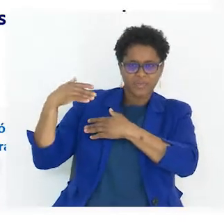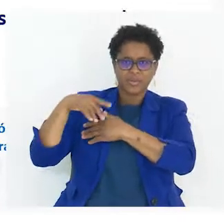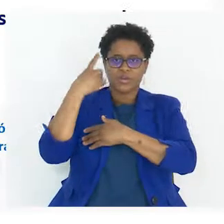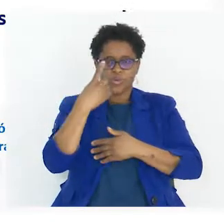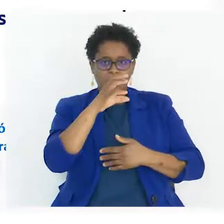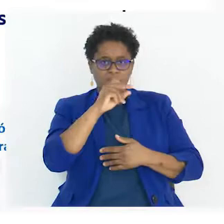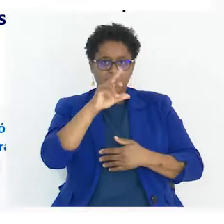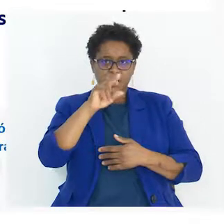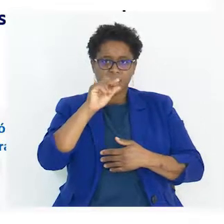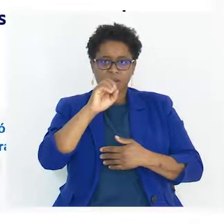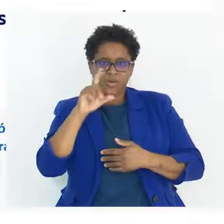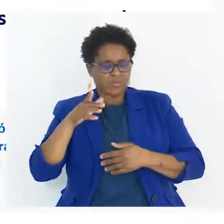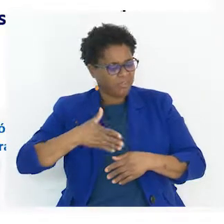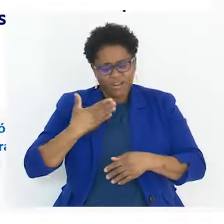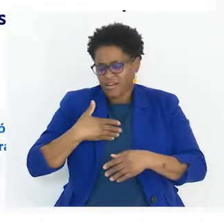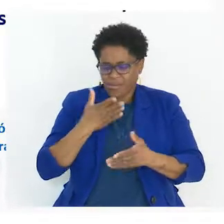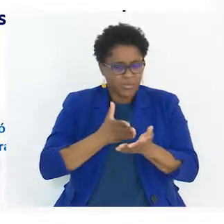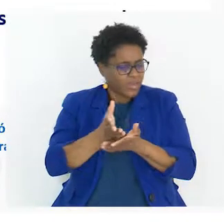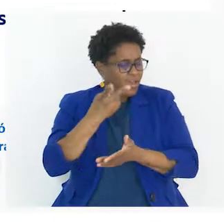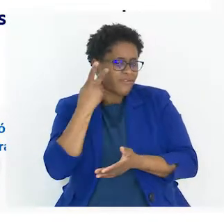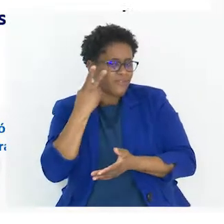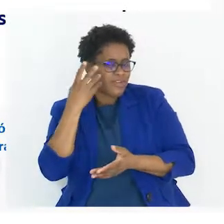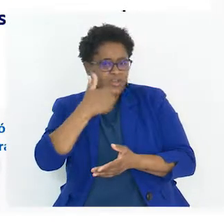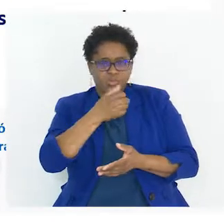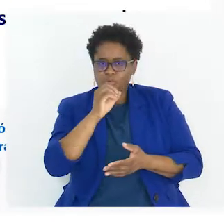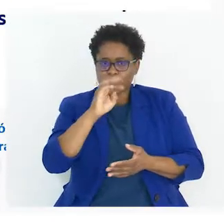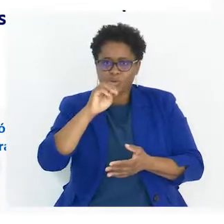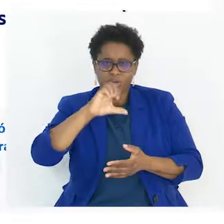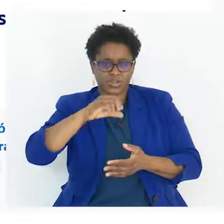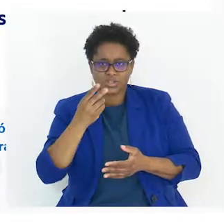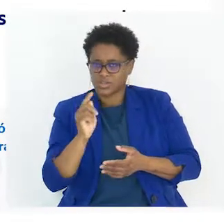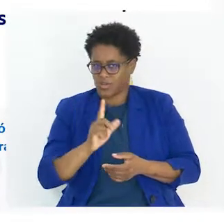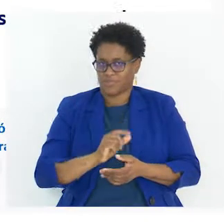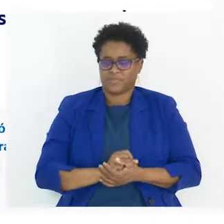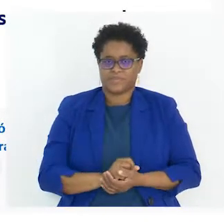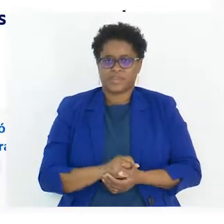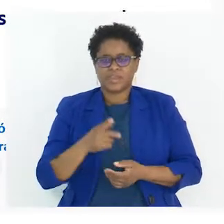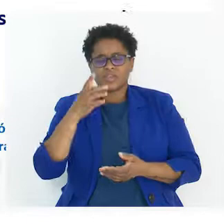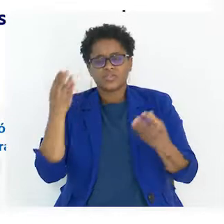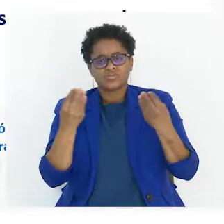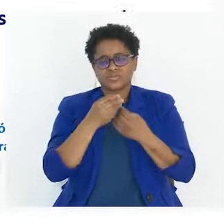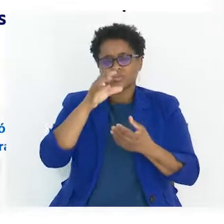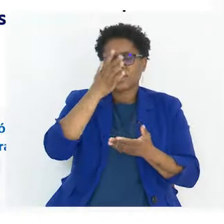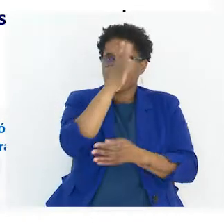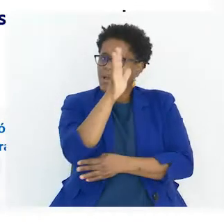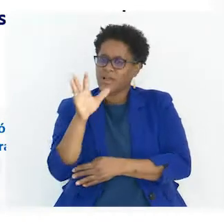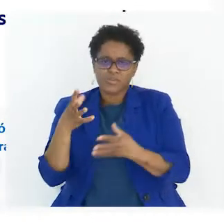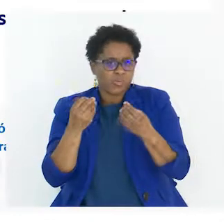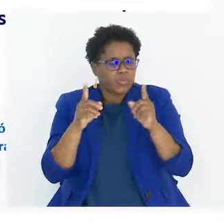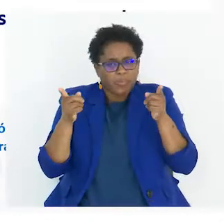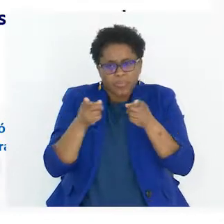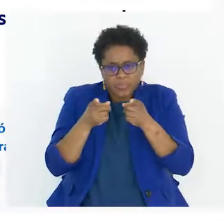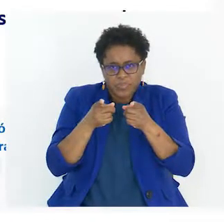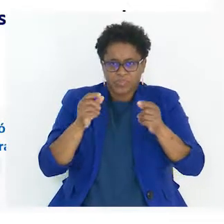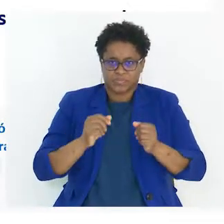uma vez um caracol que não queria continuar a viver no bosque. Entre as árvores